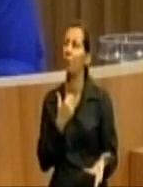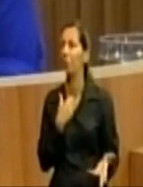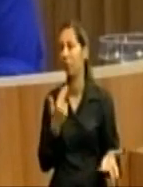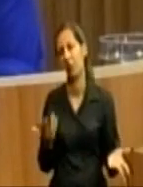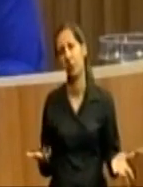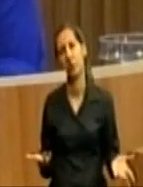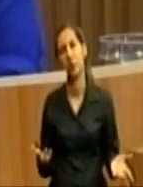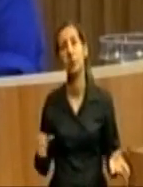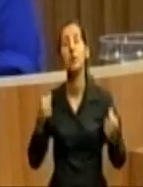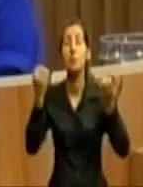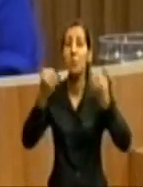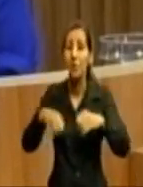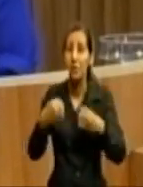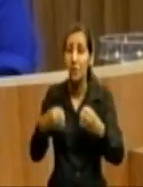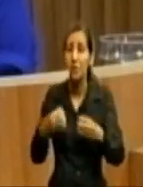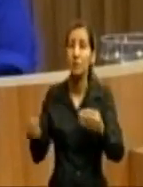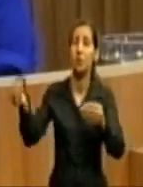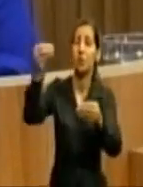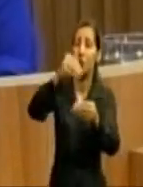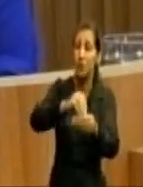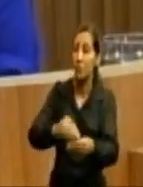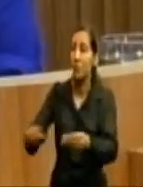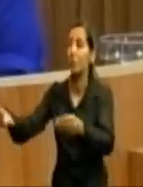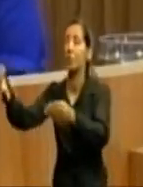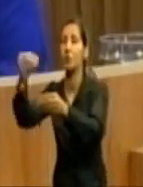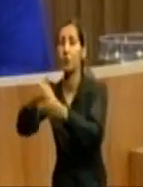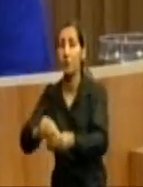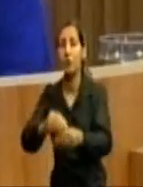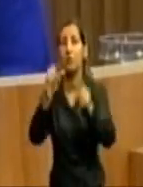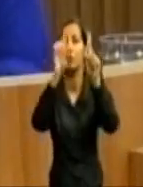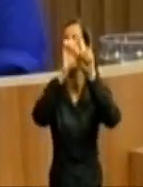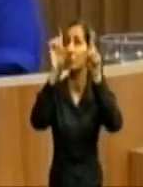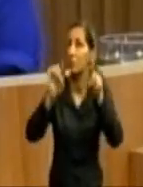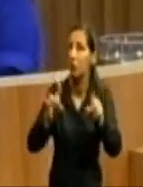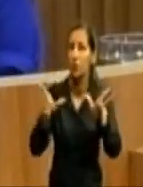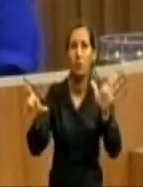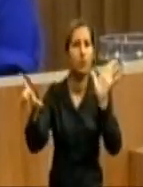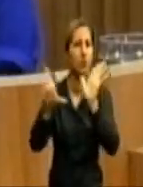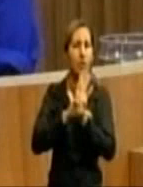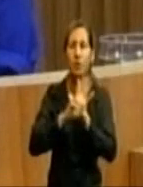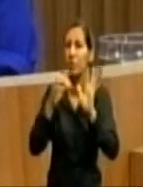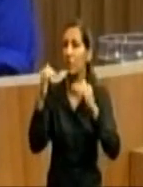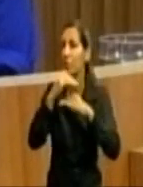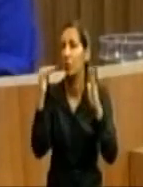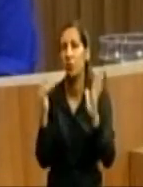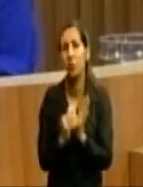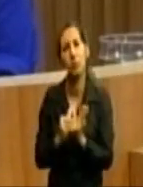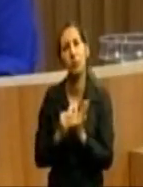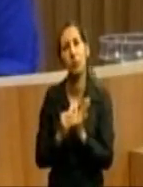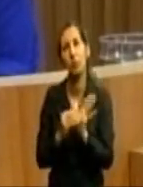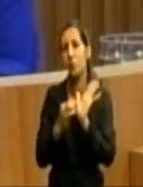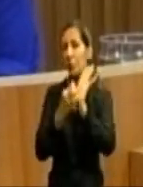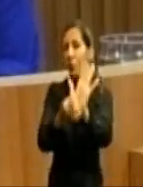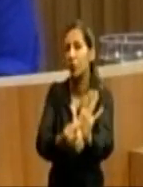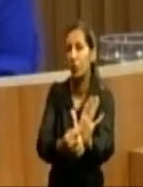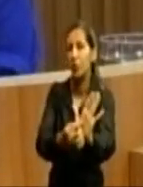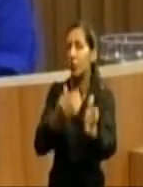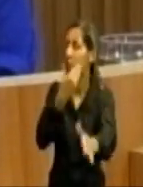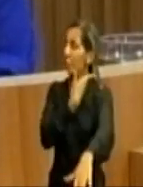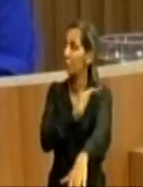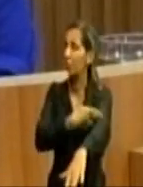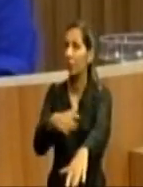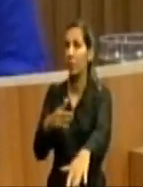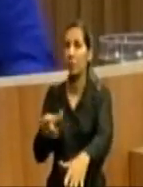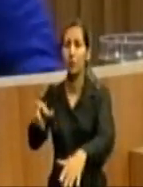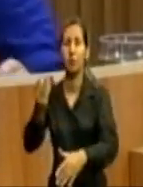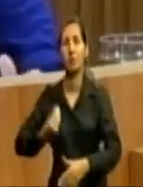É necessário que as emendas, os projetos, as leis, tudo, eles tenham alguma finalidade prática para a